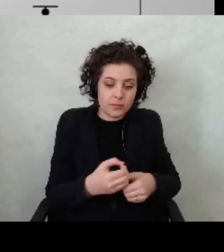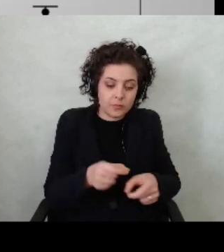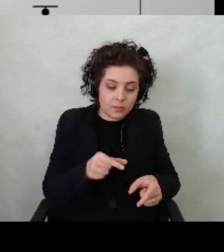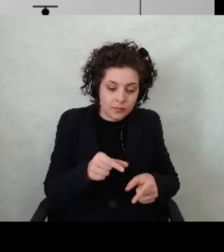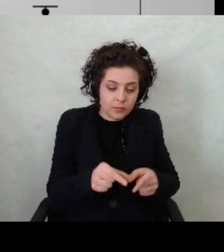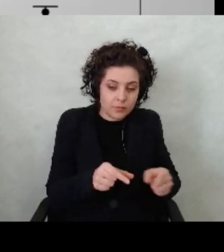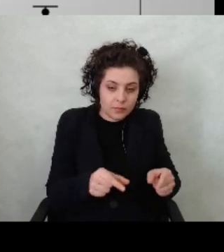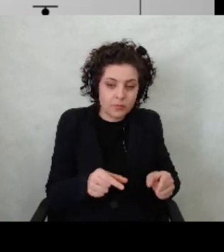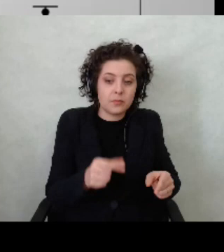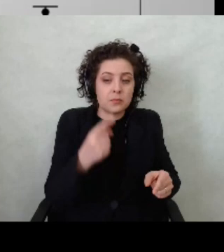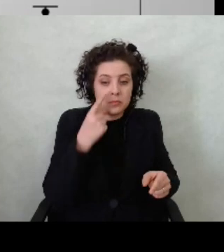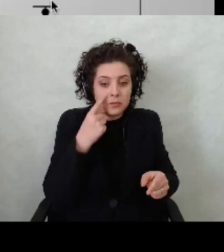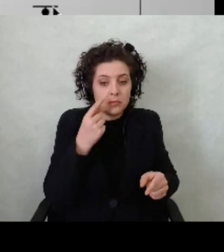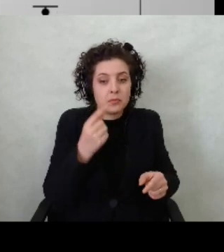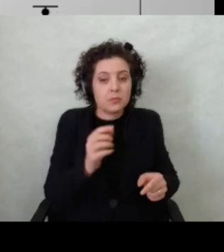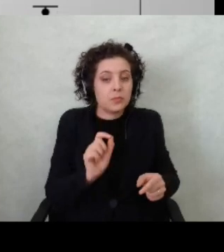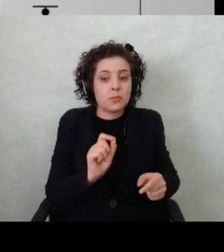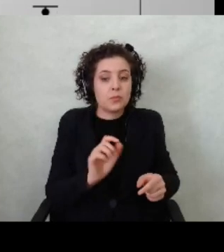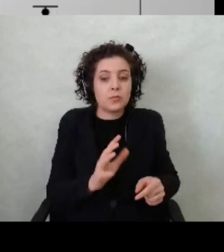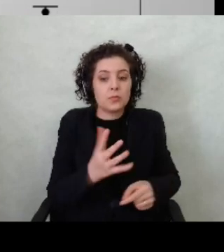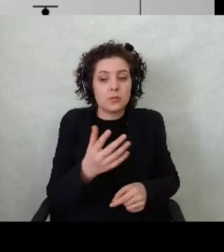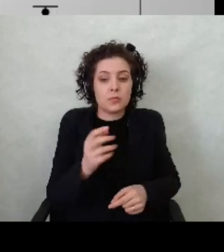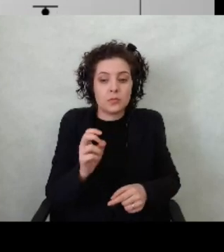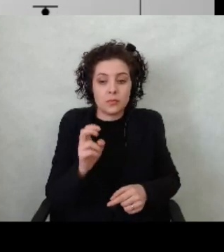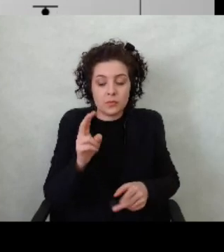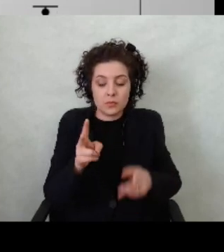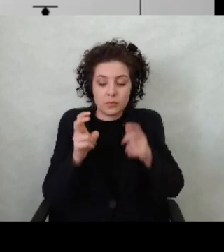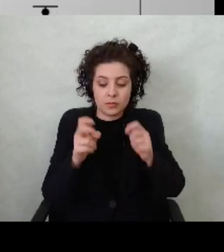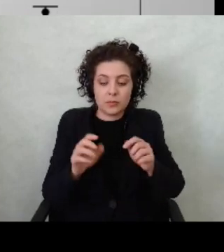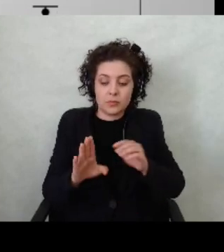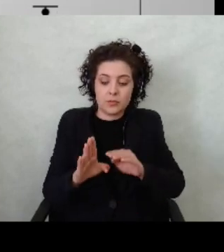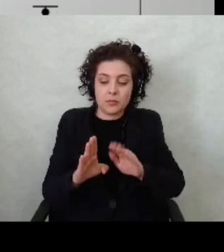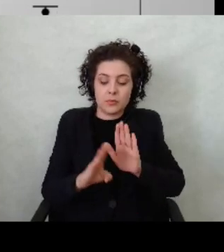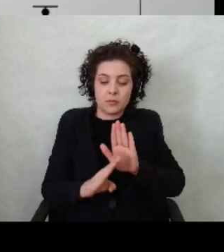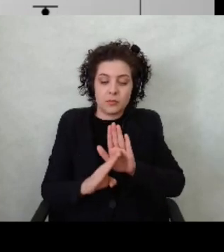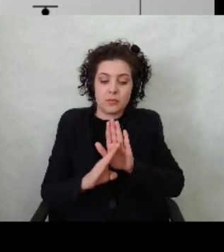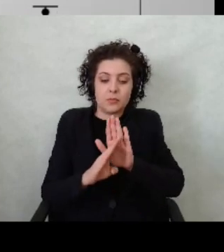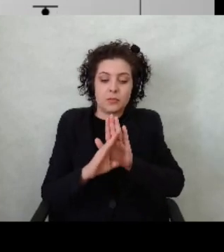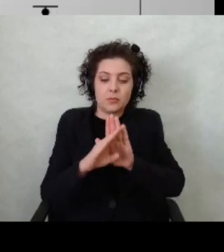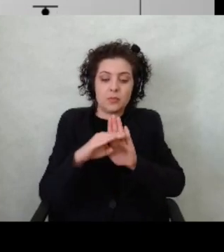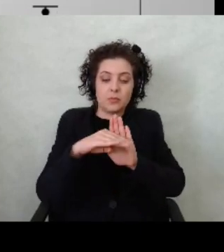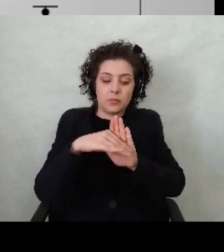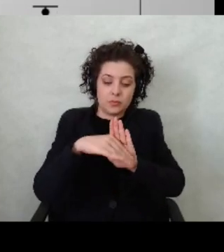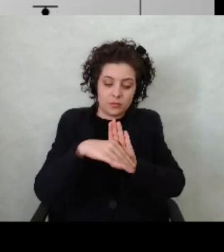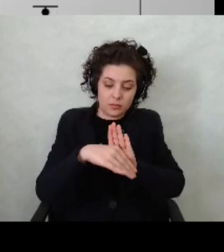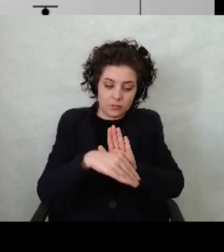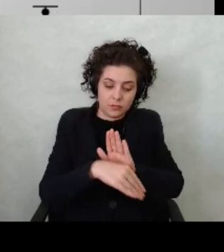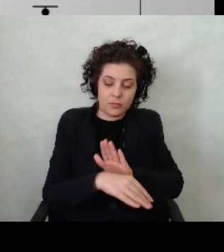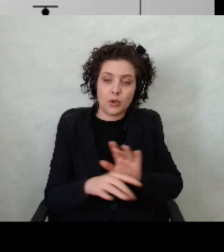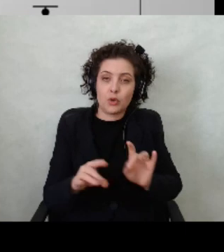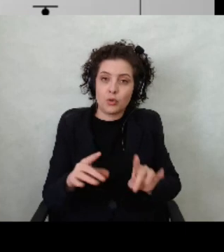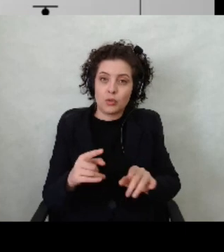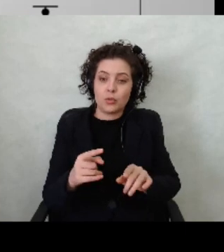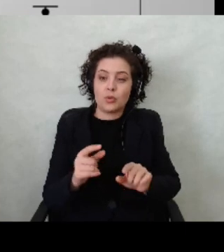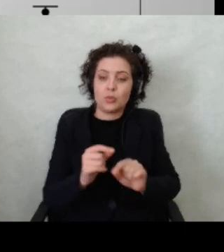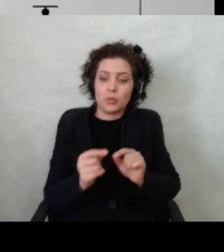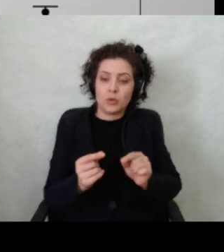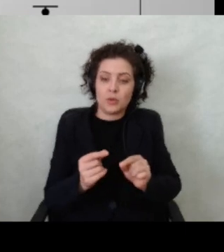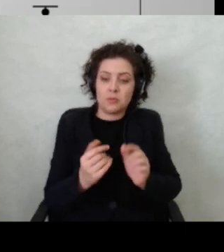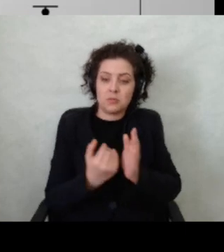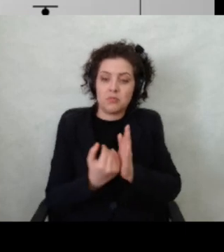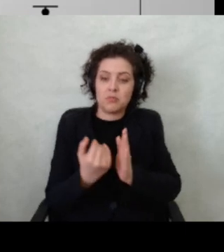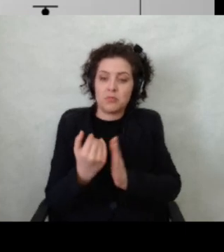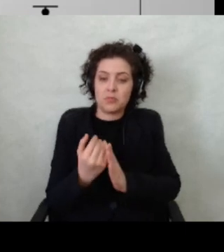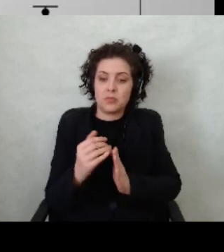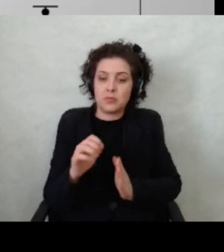a carga viral, que houve uma tendência de redução somente com a superexpressão do receptor alfa. E esses dados,